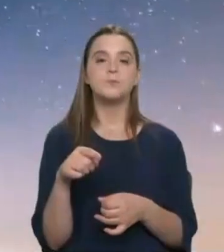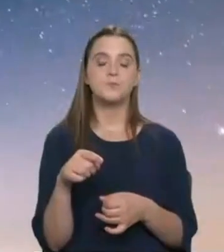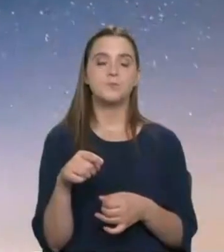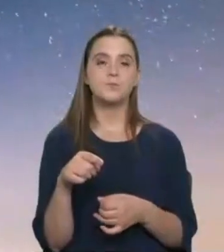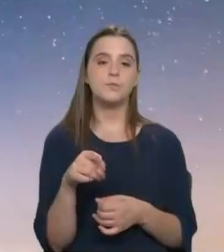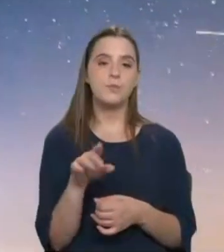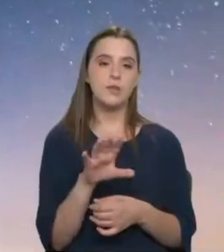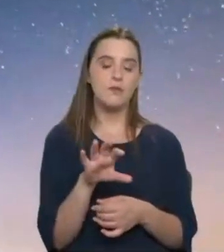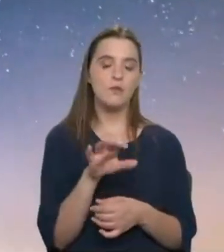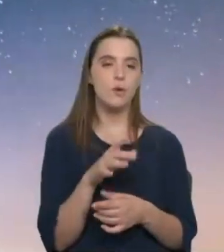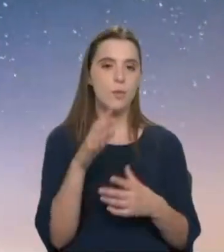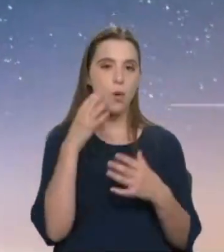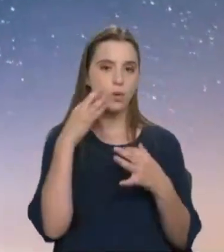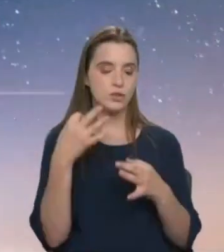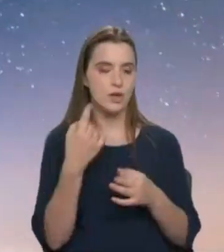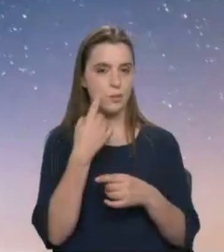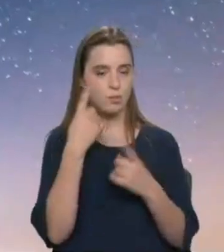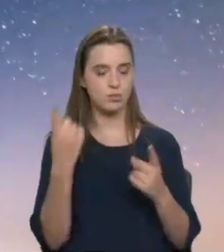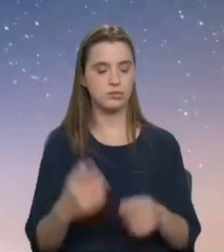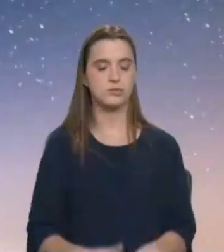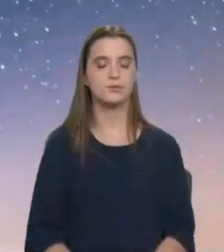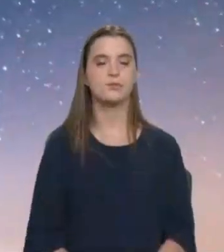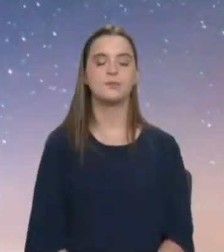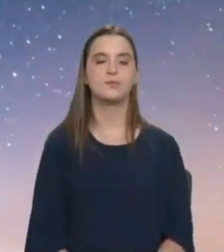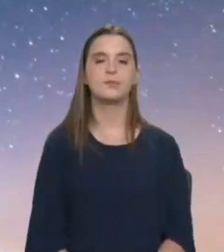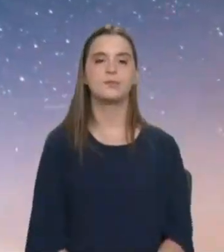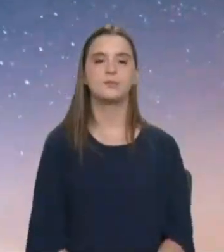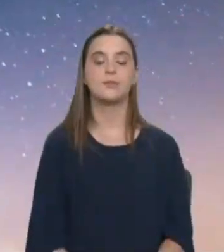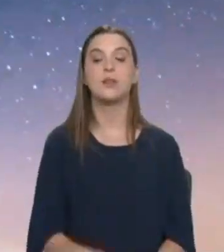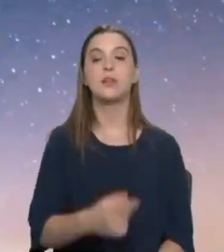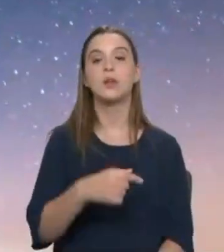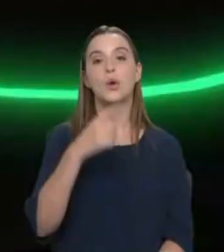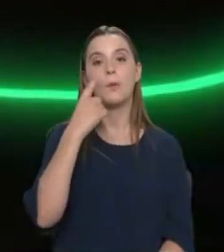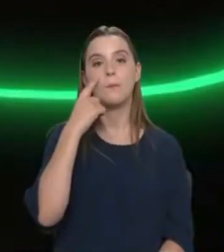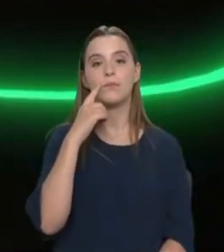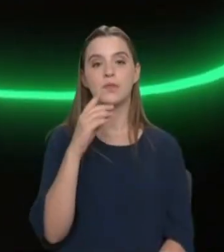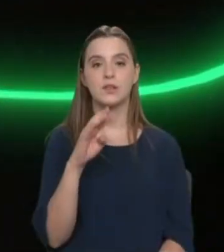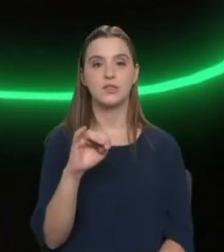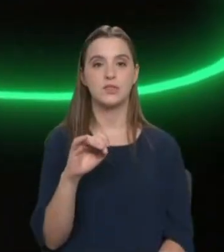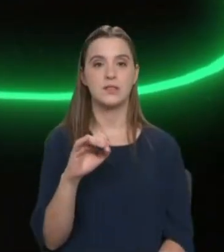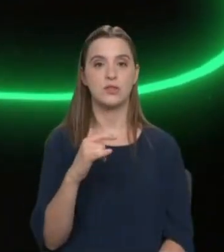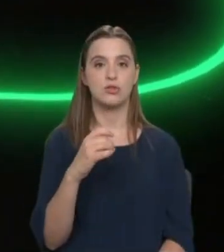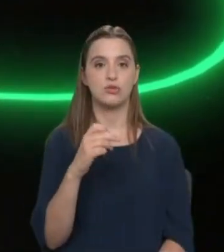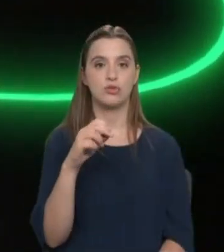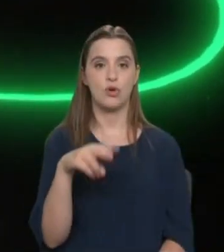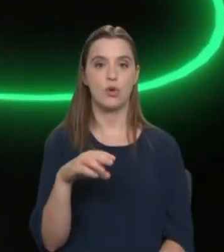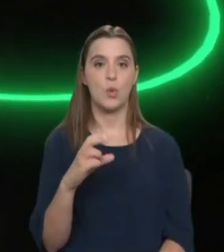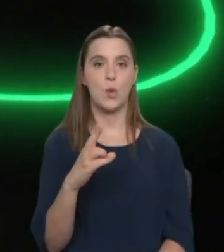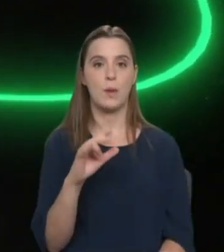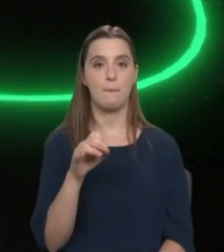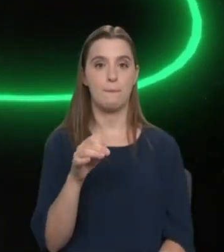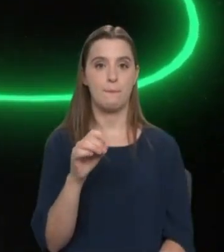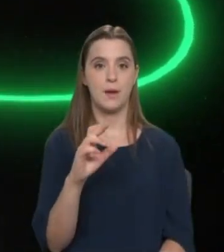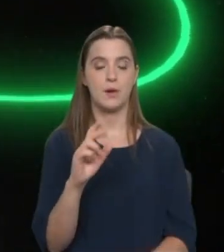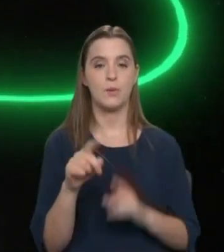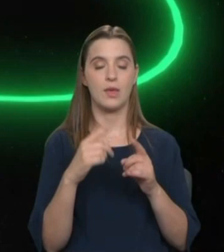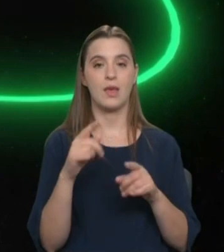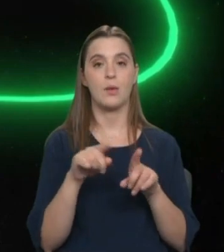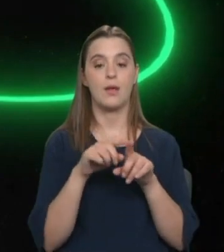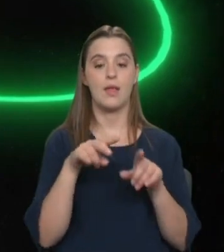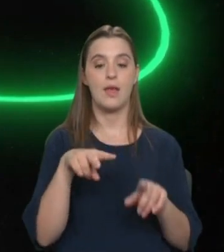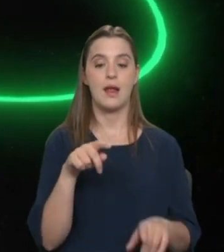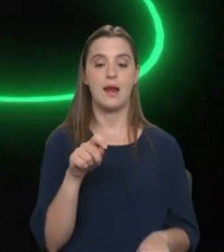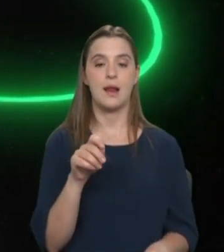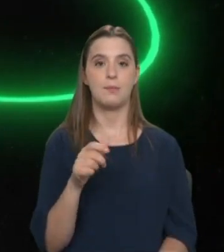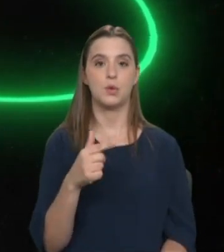muito original. Nós conhecemos aquilo que se chama o cinturão de Kuiper. O cinturão de Kuiper é uma região que existe muito para lá de Neptuno, que é